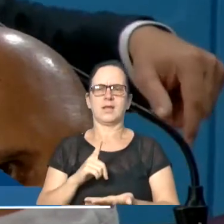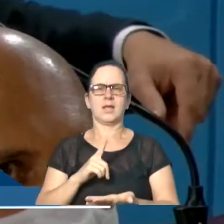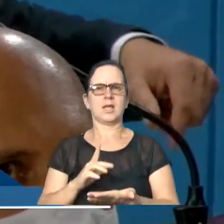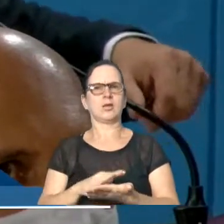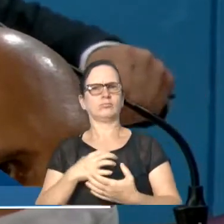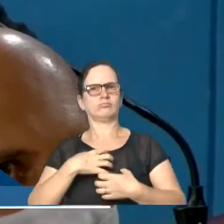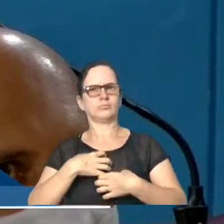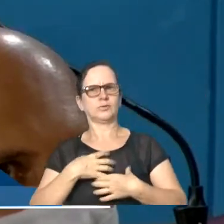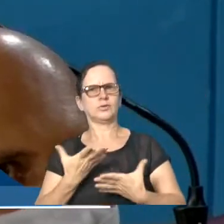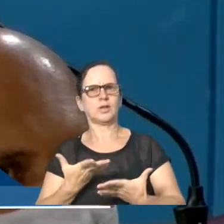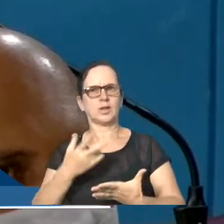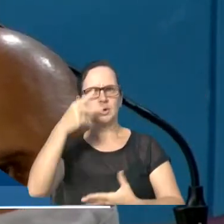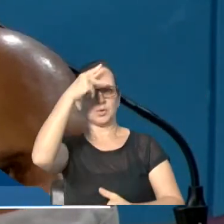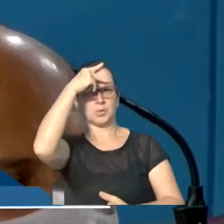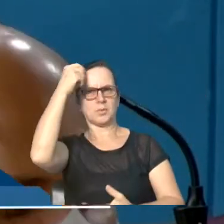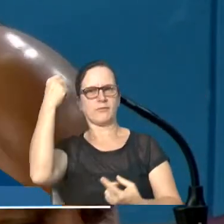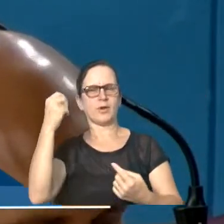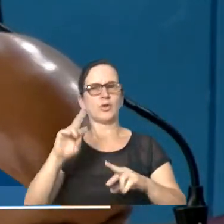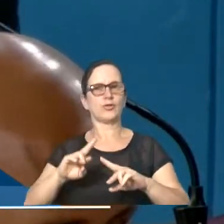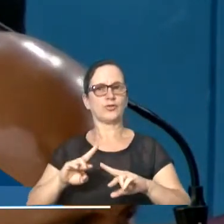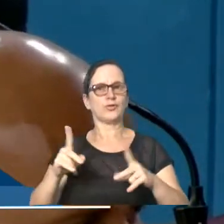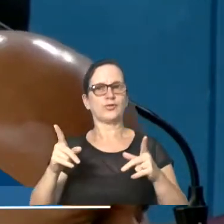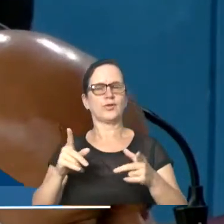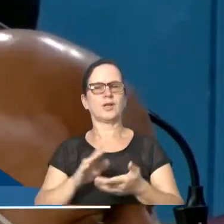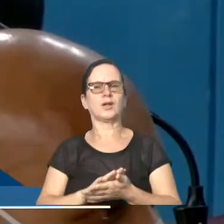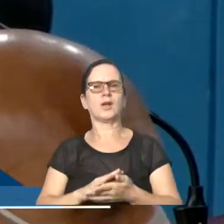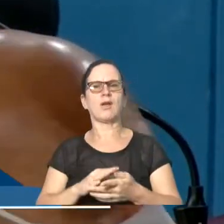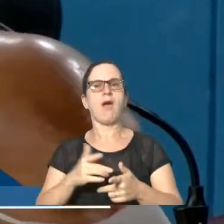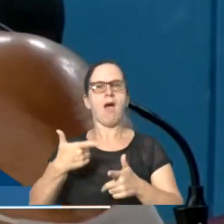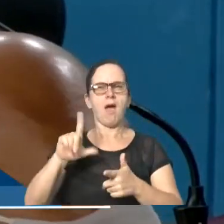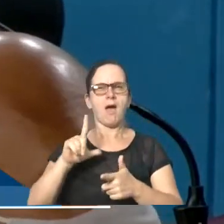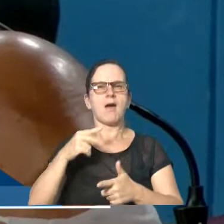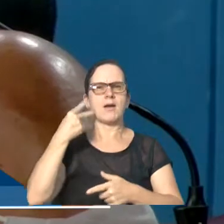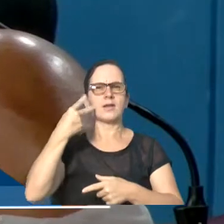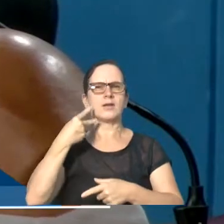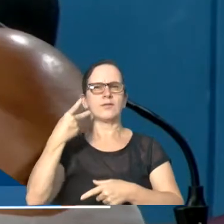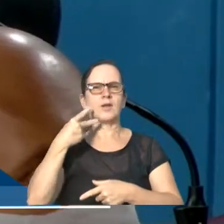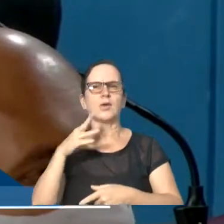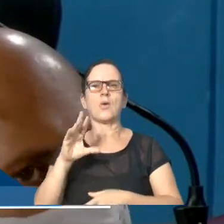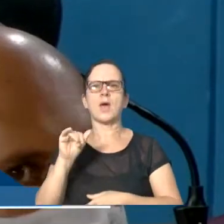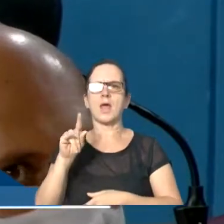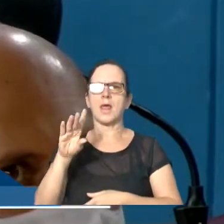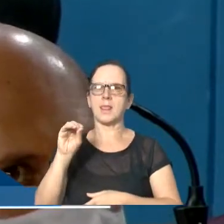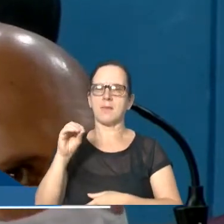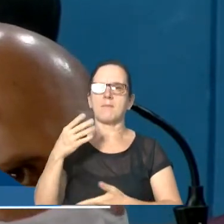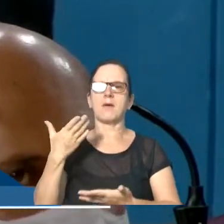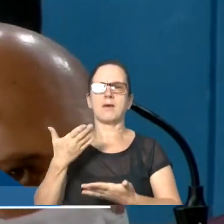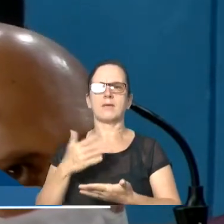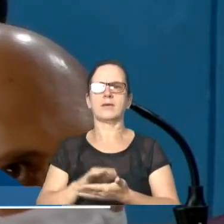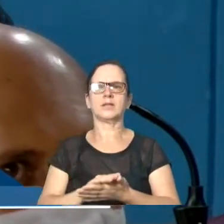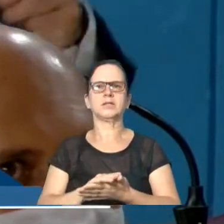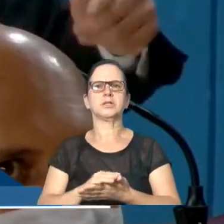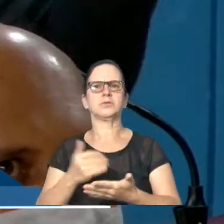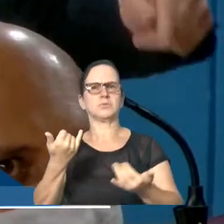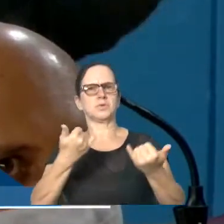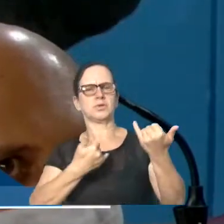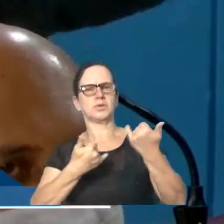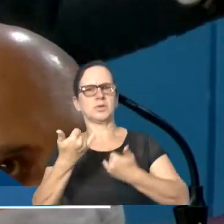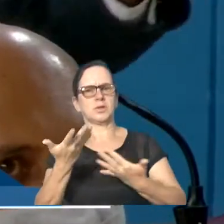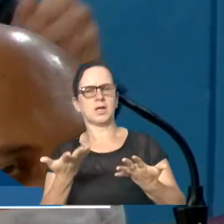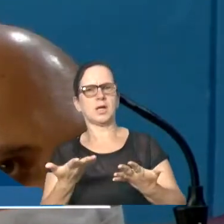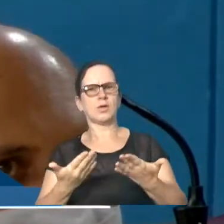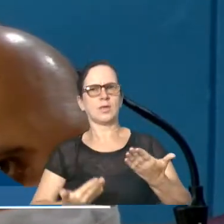as atitudes que o Ademário prefeito toma. Porque o Ademário vereador, Guilherme, brigava pelo servidor público. Dizia que o servidor público